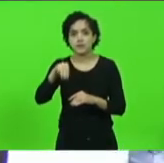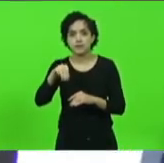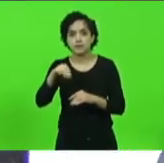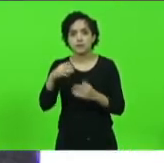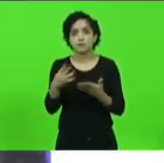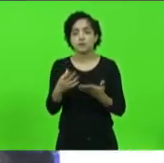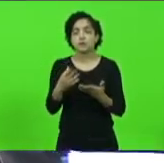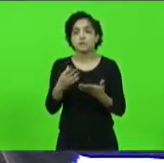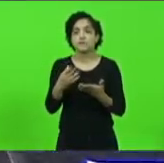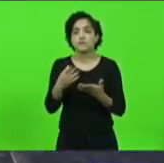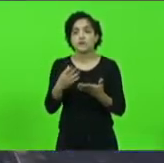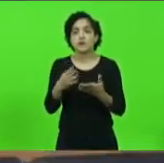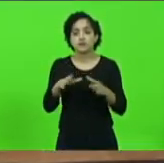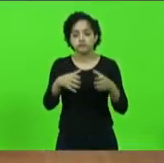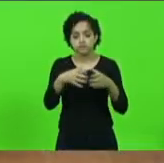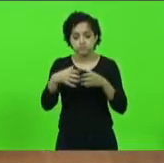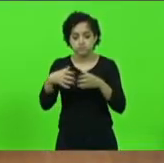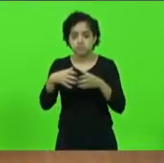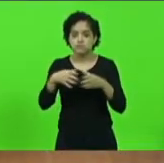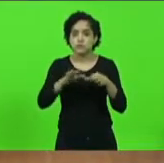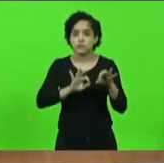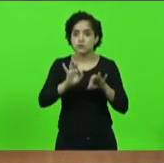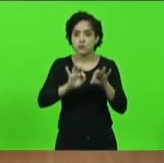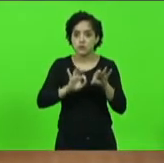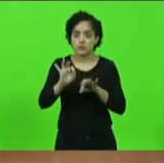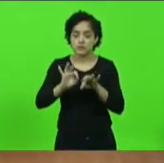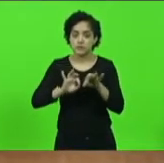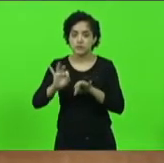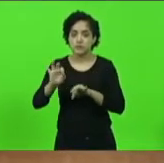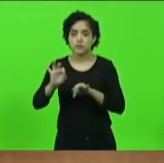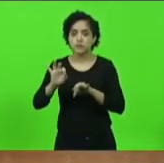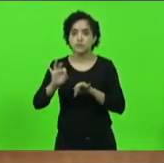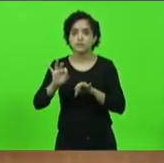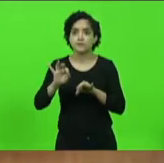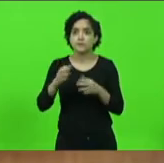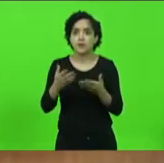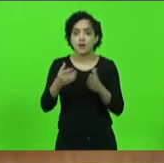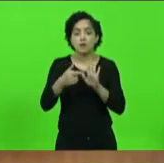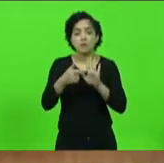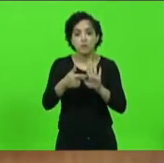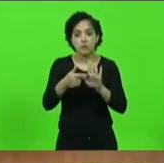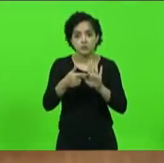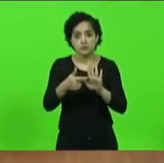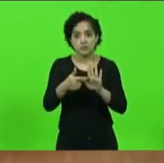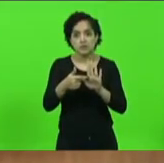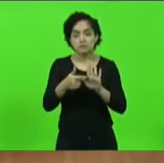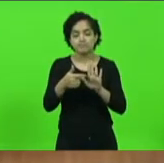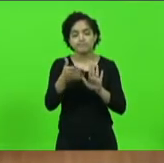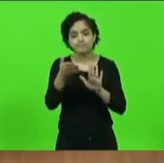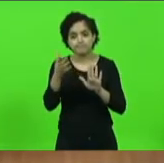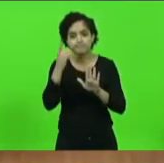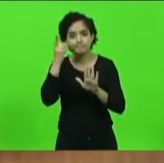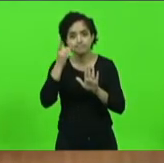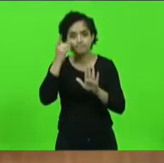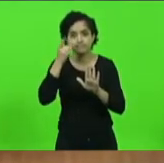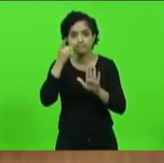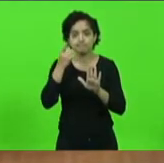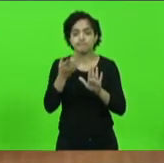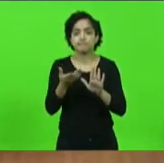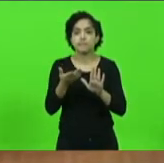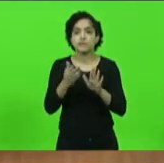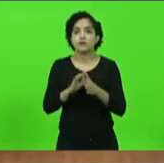enfim, a categoria se organizou para mostrar para os deputados de